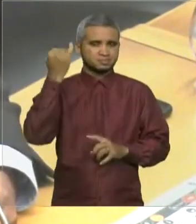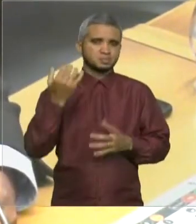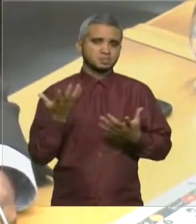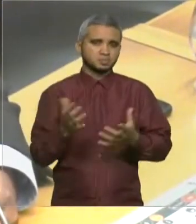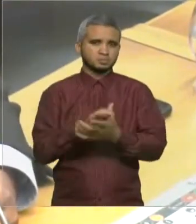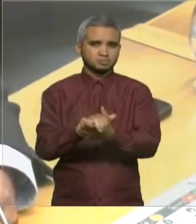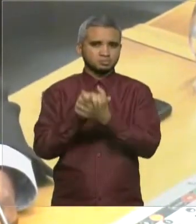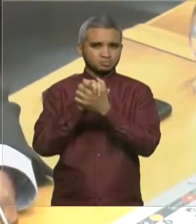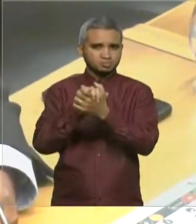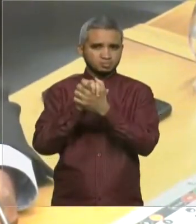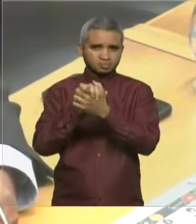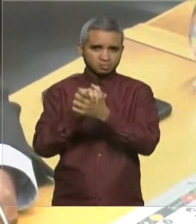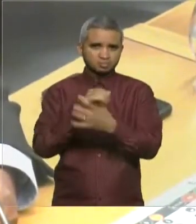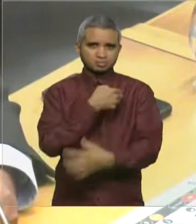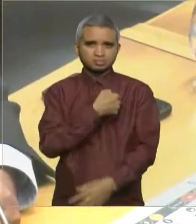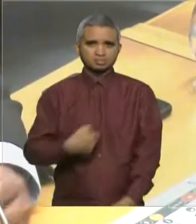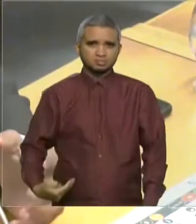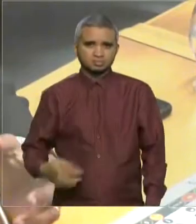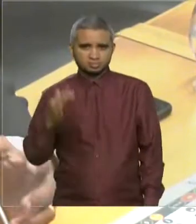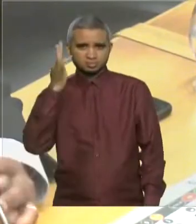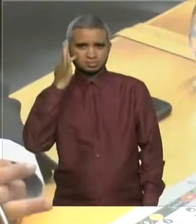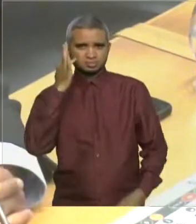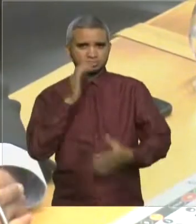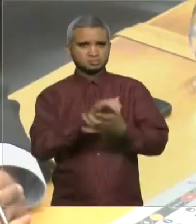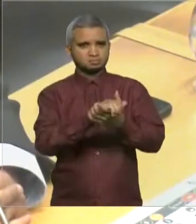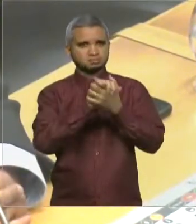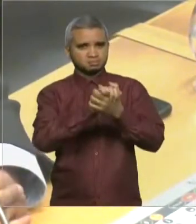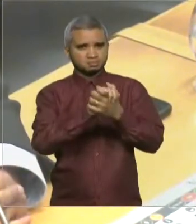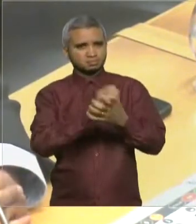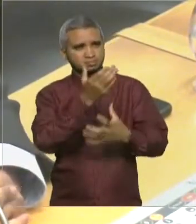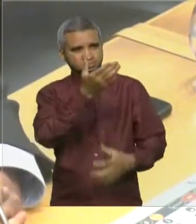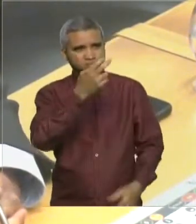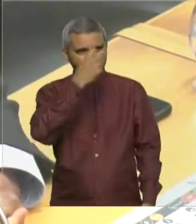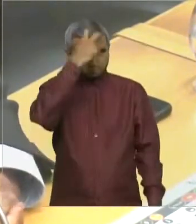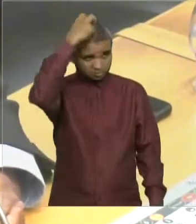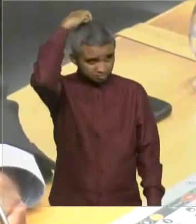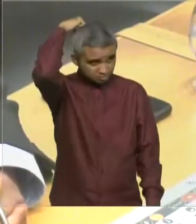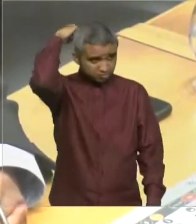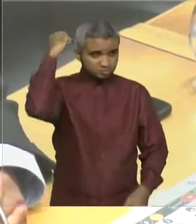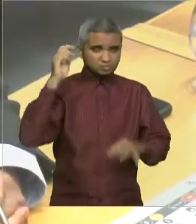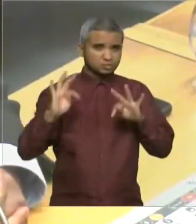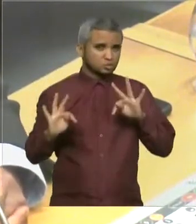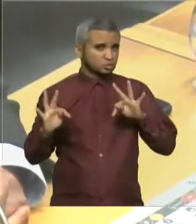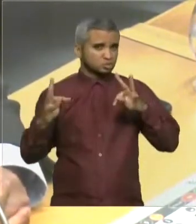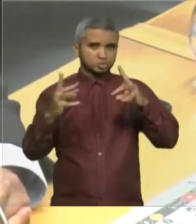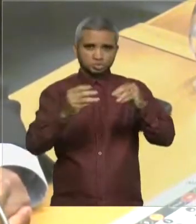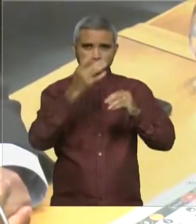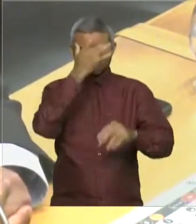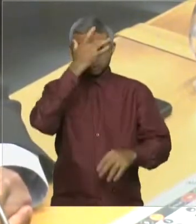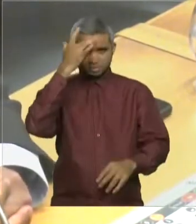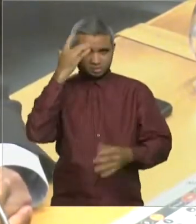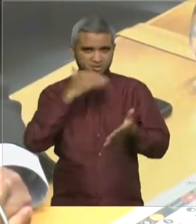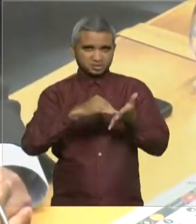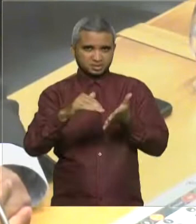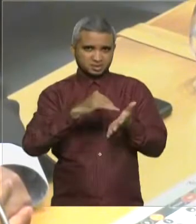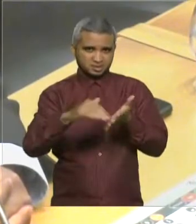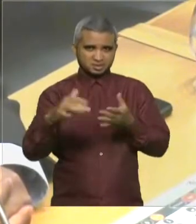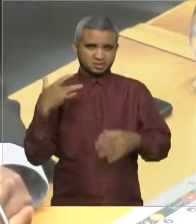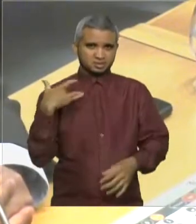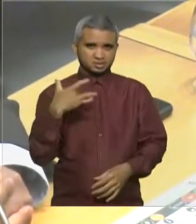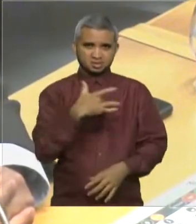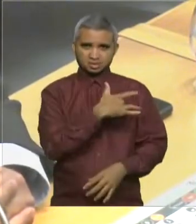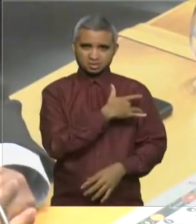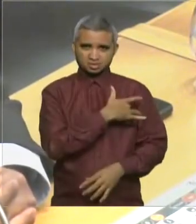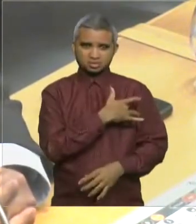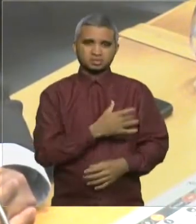governador Flávio Dino, o secretário Carlos Lula, todos os membros da Secretaria de Saúde. Não é fácil abrir um serviço novo no momento